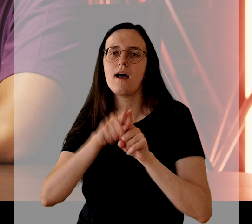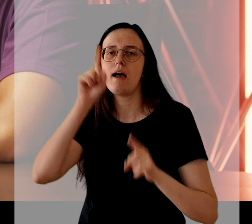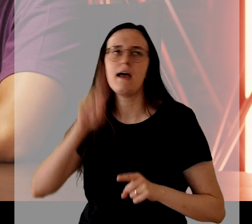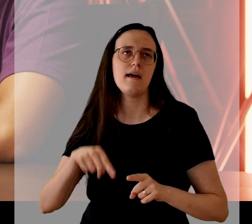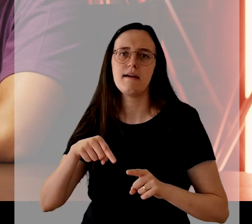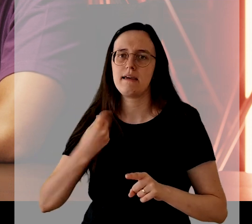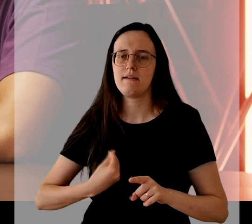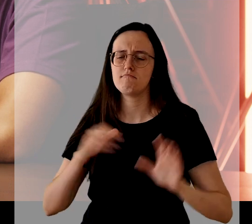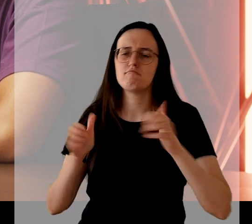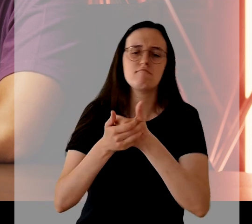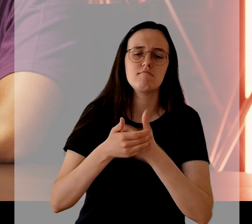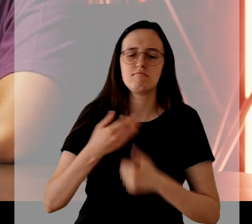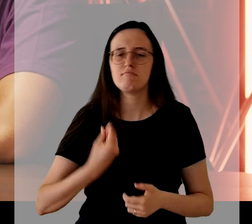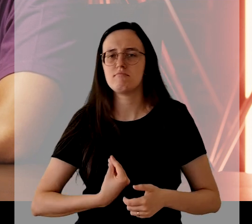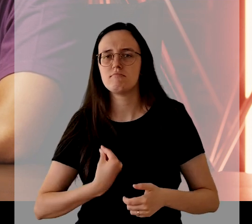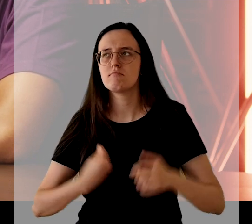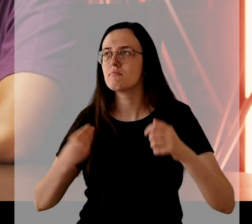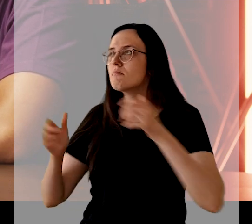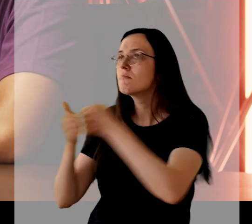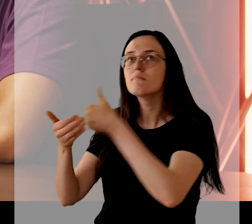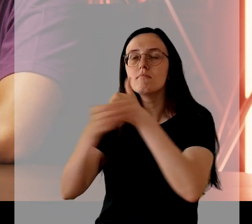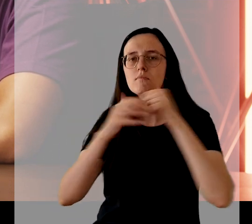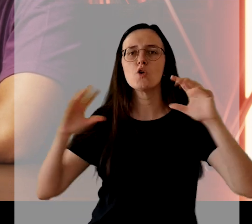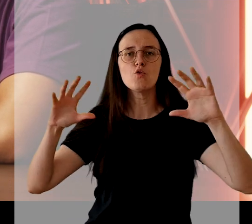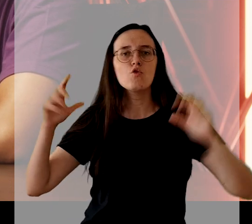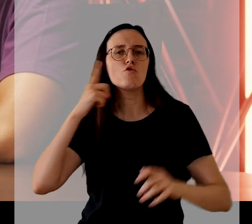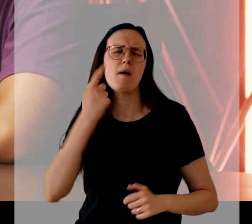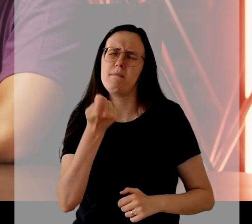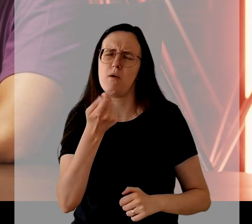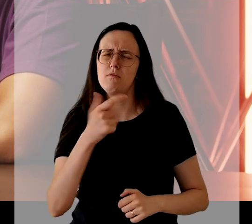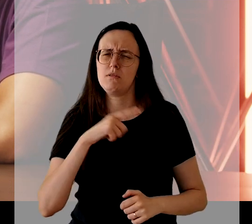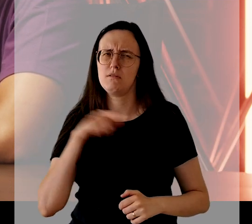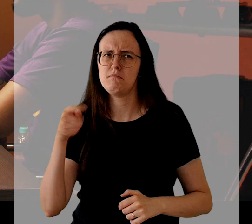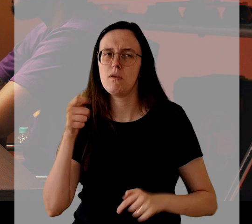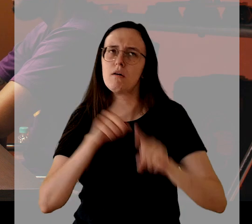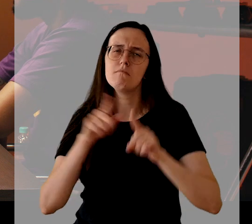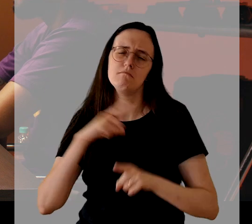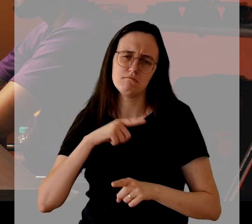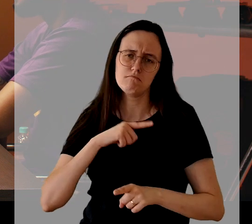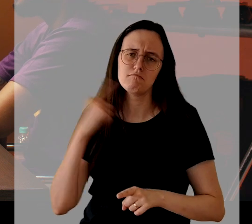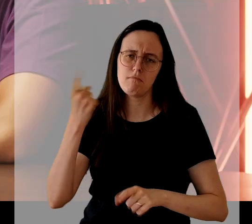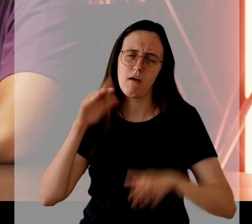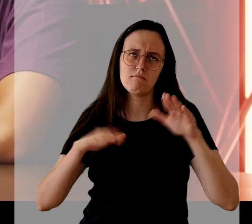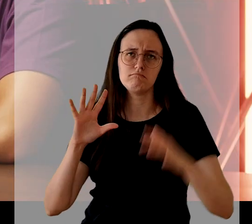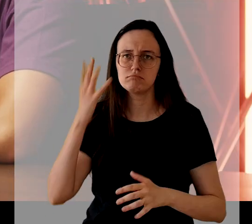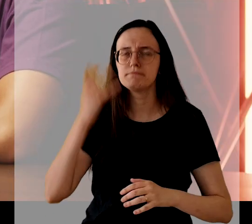atores, sejam microfones, sei lá, escondidos no ambiente, que a gente faz bem pouco, mas costuma